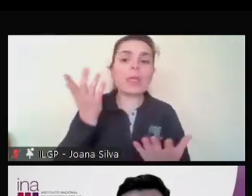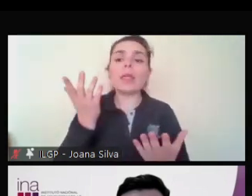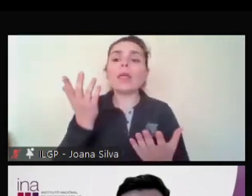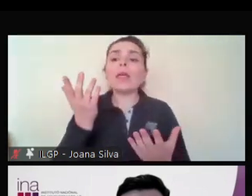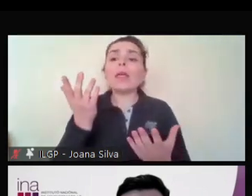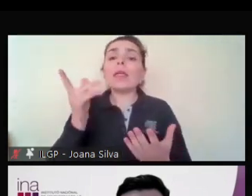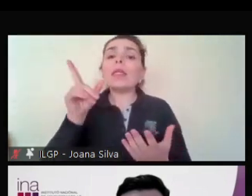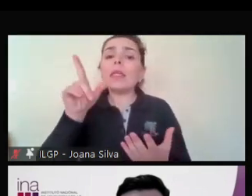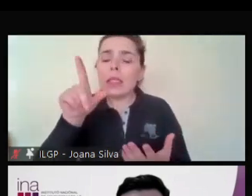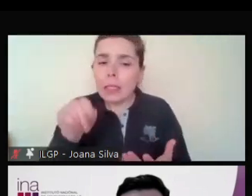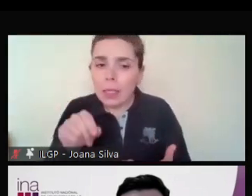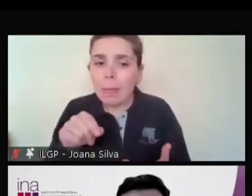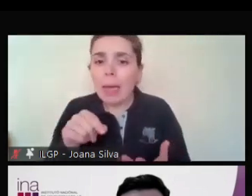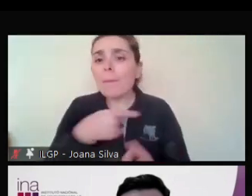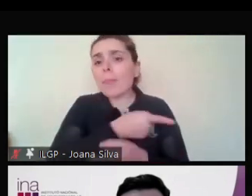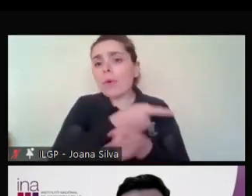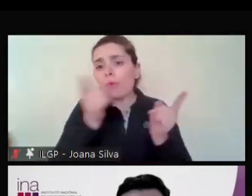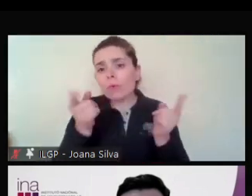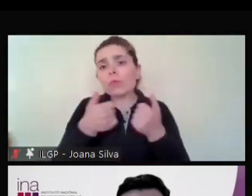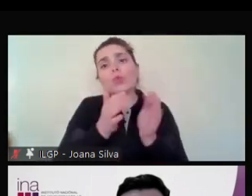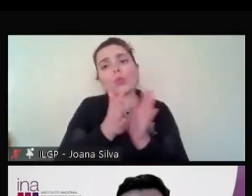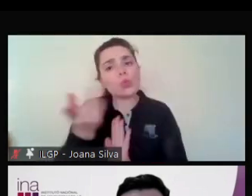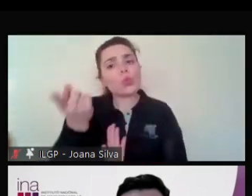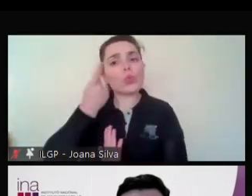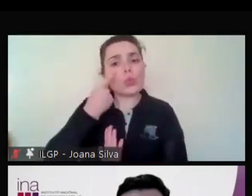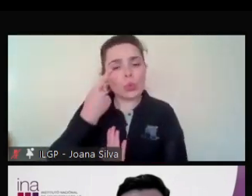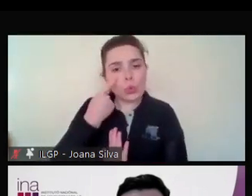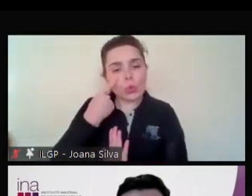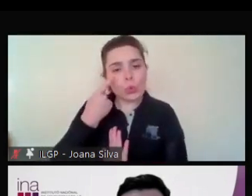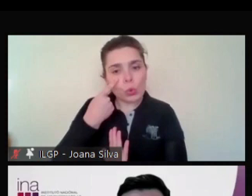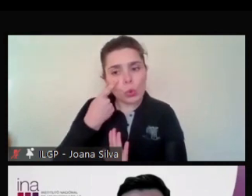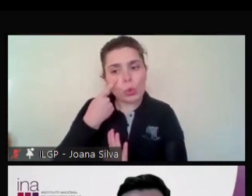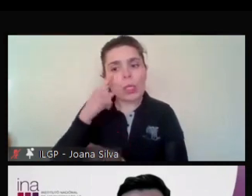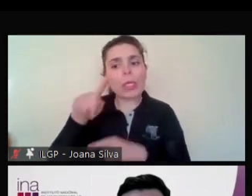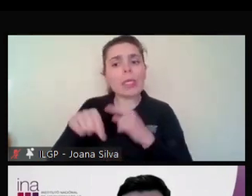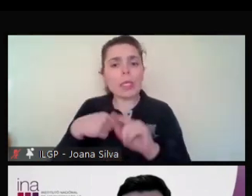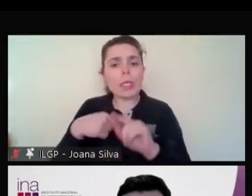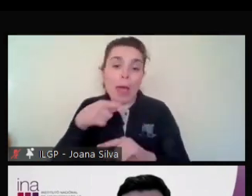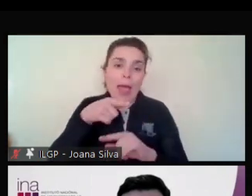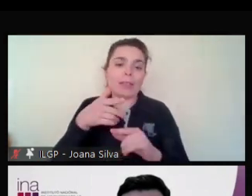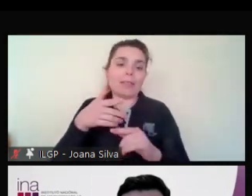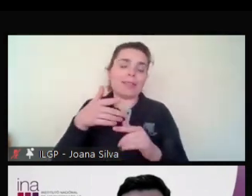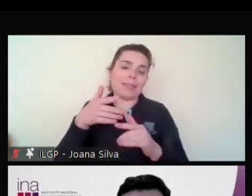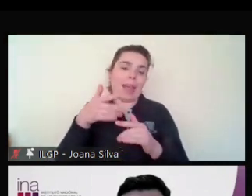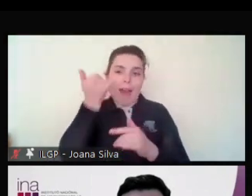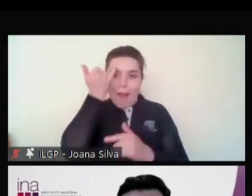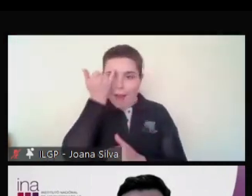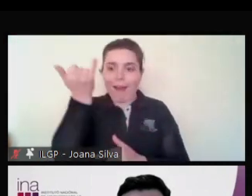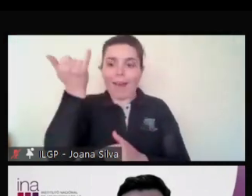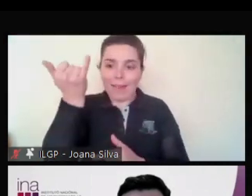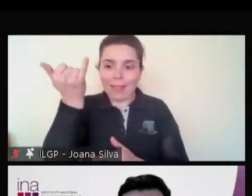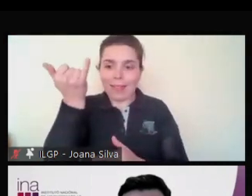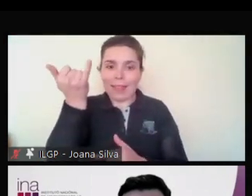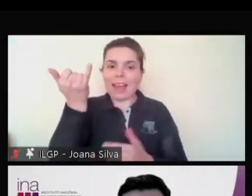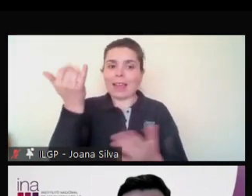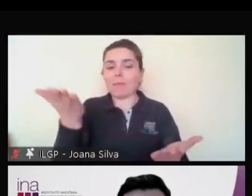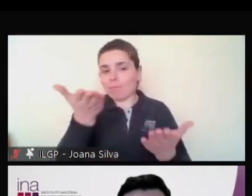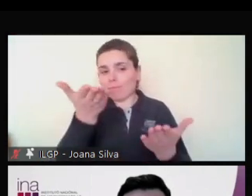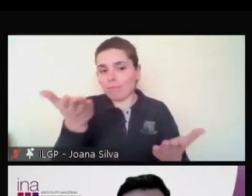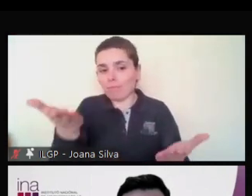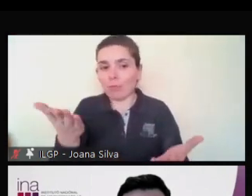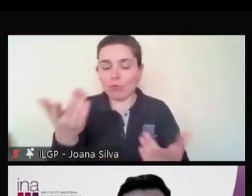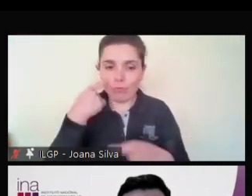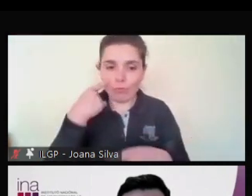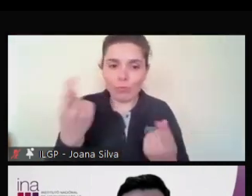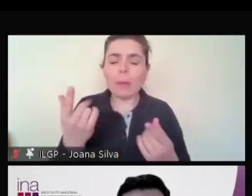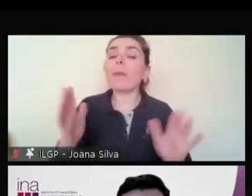operacionalizar para que todos possam conhecer e depois juntar-se a esta iniciativa. É desde já o repto para este efeito. Portanto,